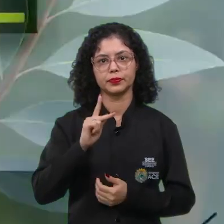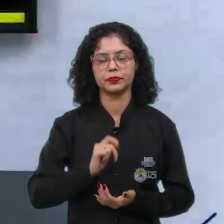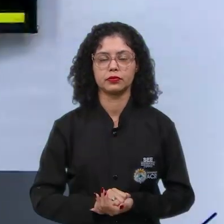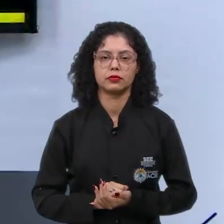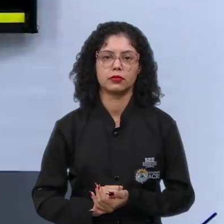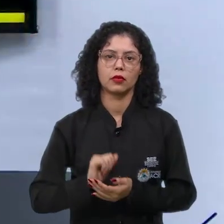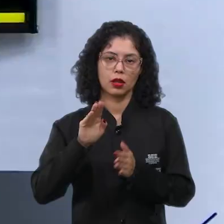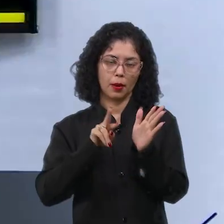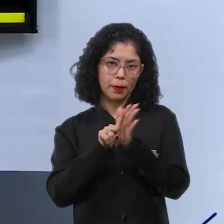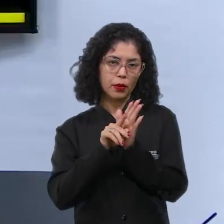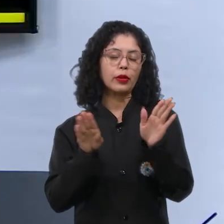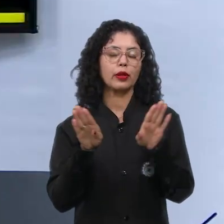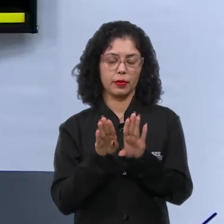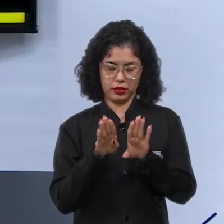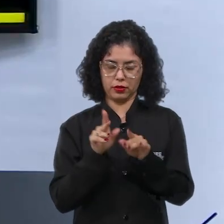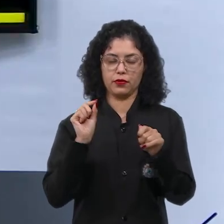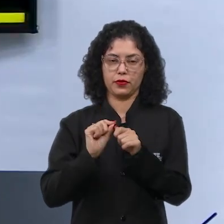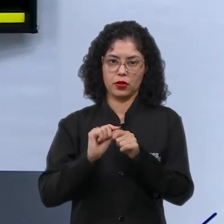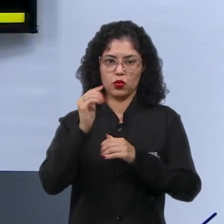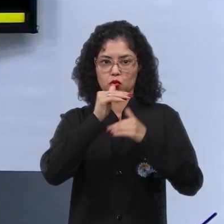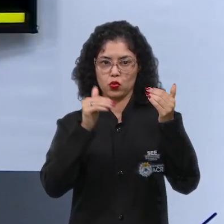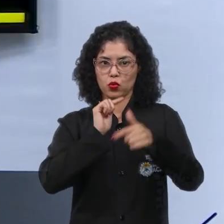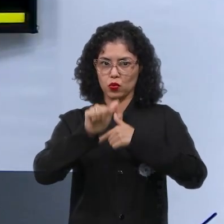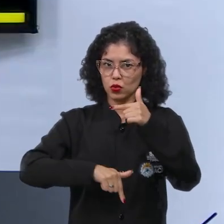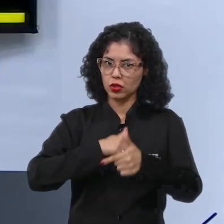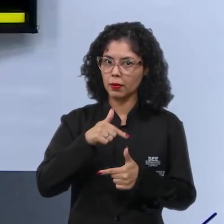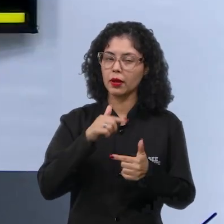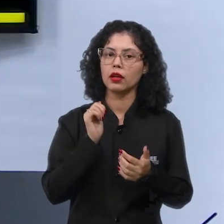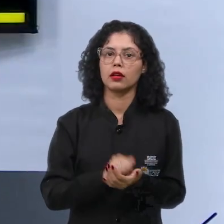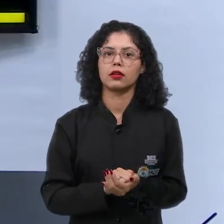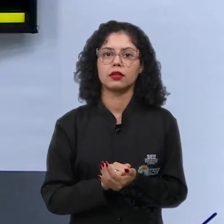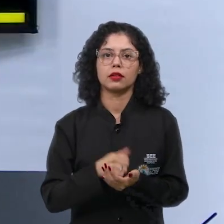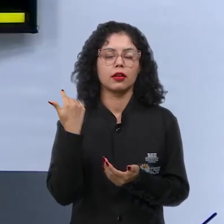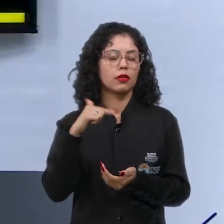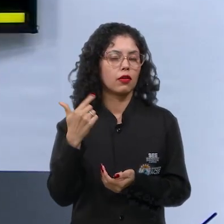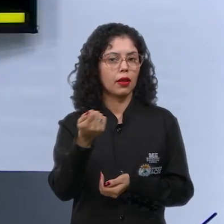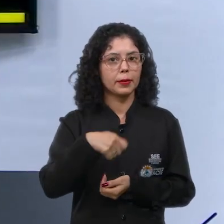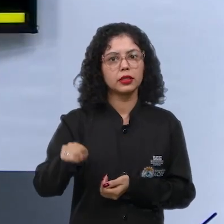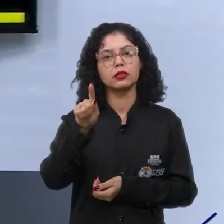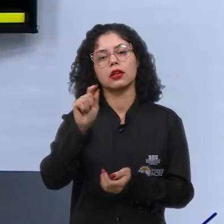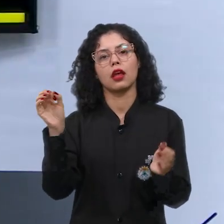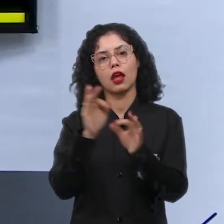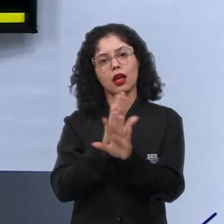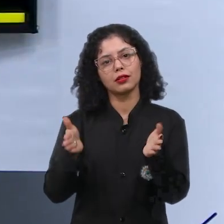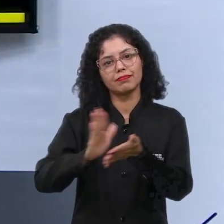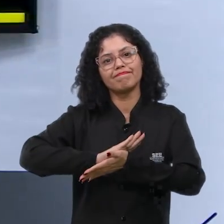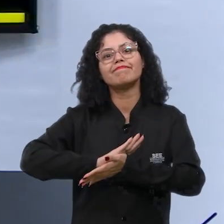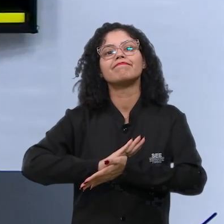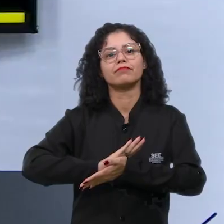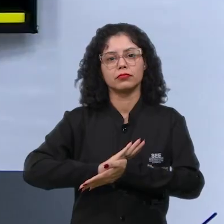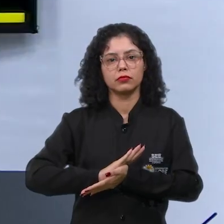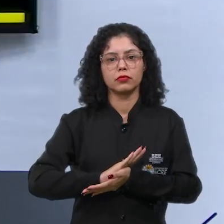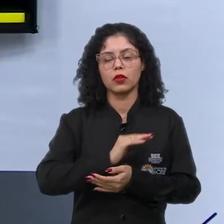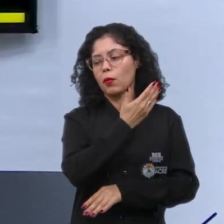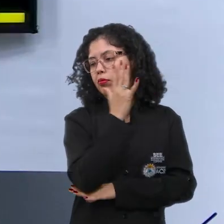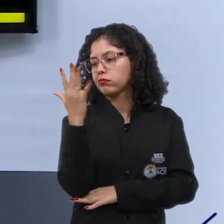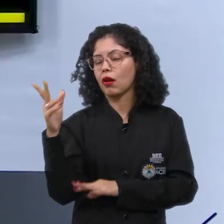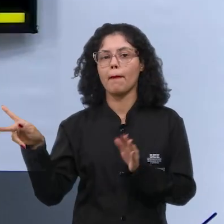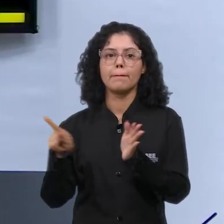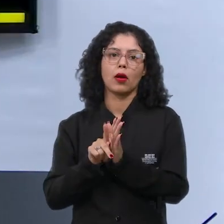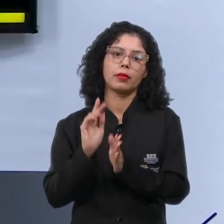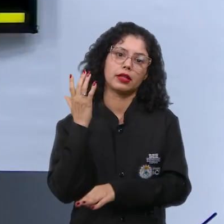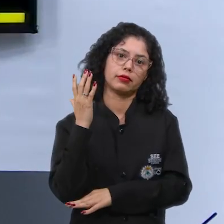E a biofábrica, ela faz todos esses trabalhos sem ter a necessidade de destruir ou desmatar mesmo